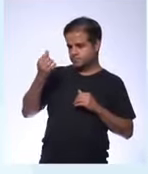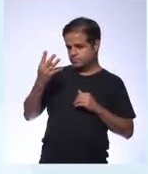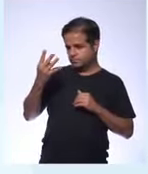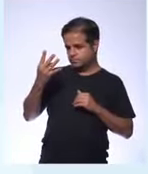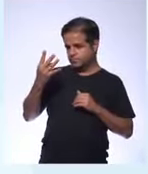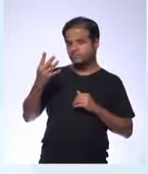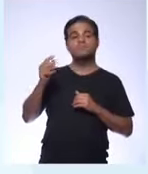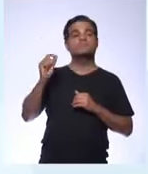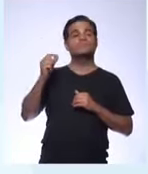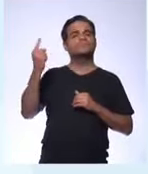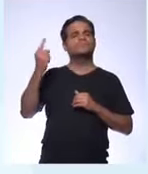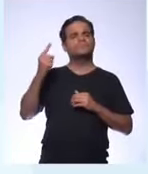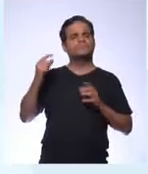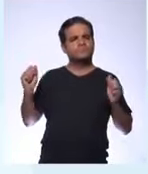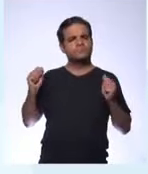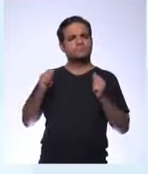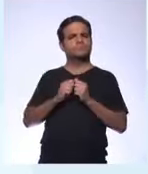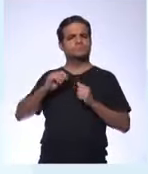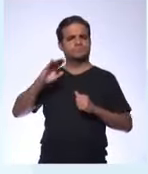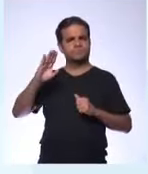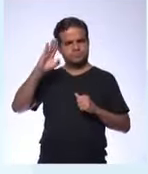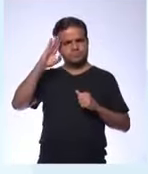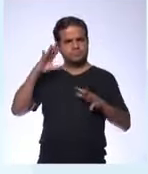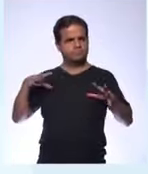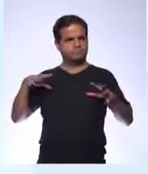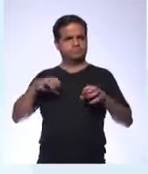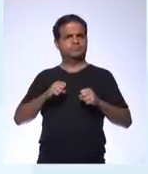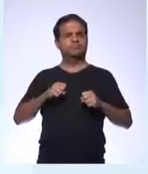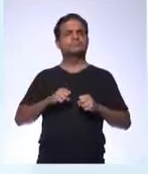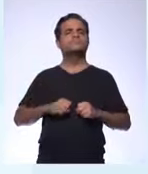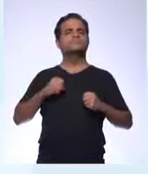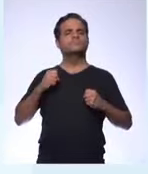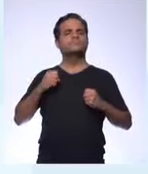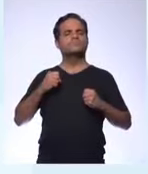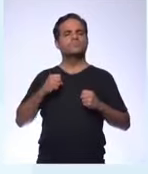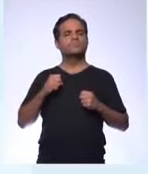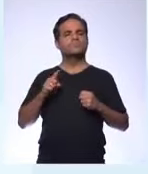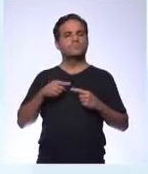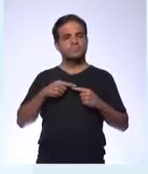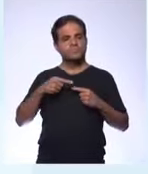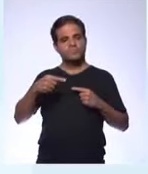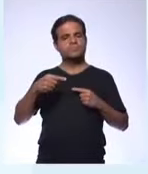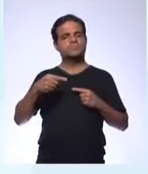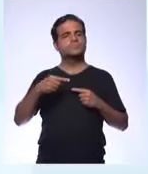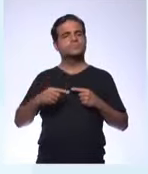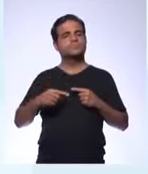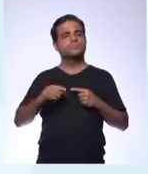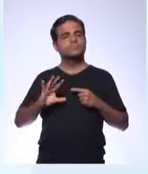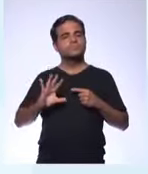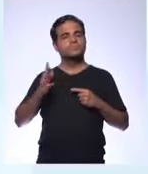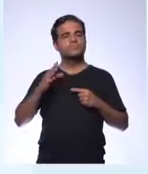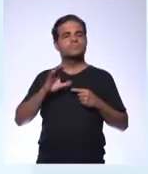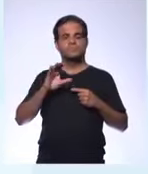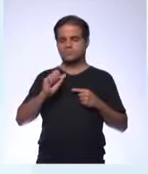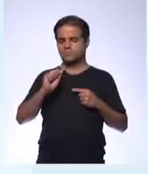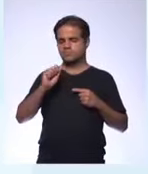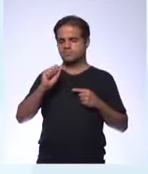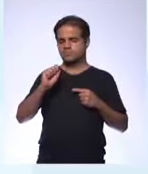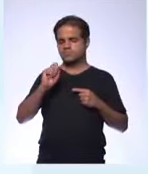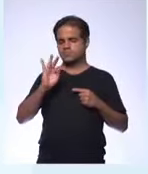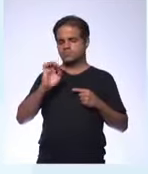1964, primeiro houve uma junta militar que assumiu o poder, mas, a partir de um determinado momento, Castelo Branco